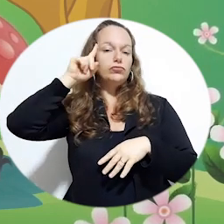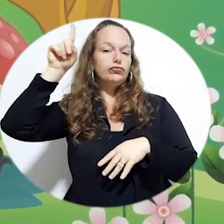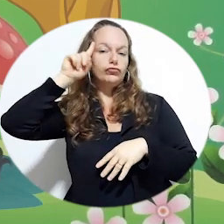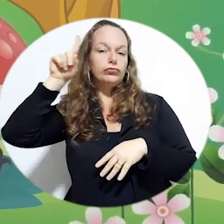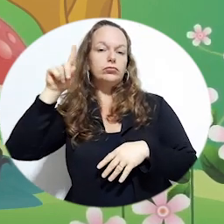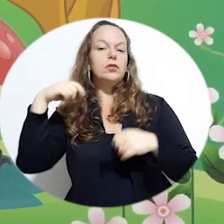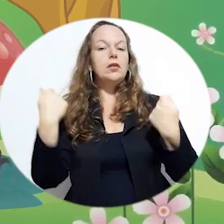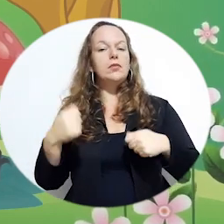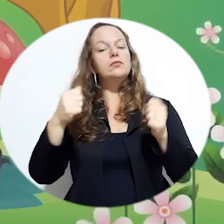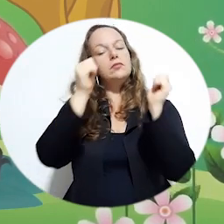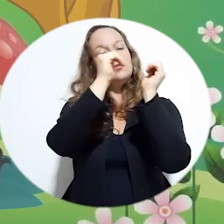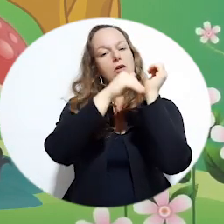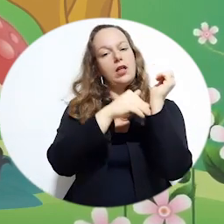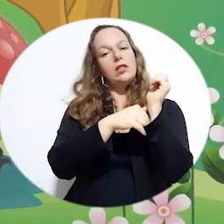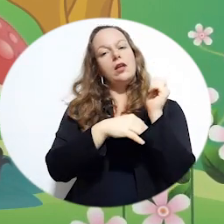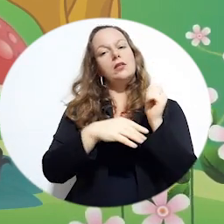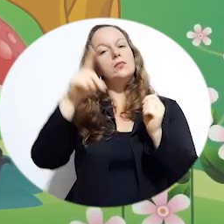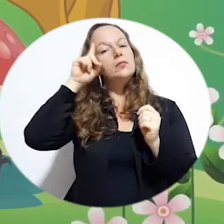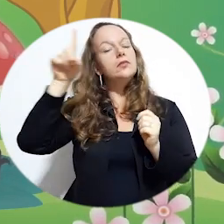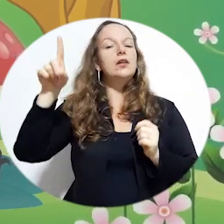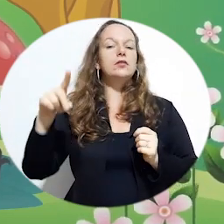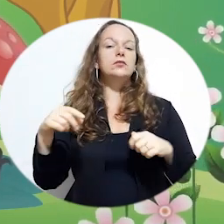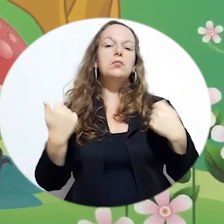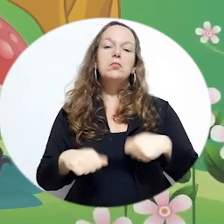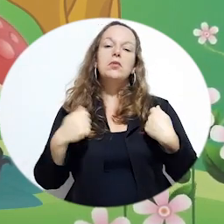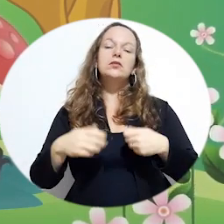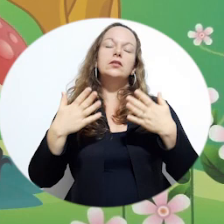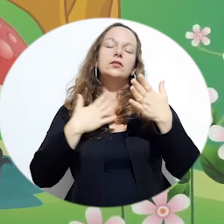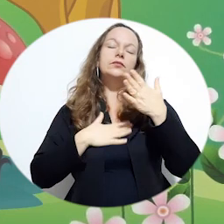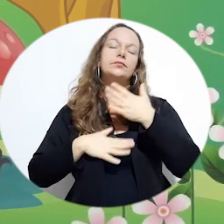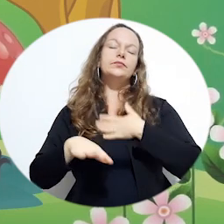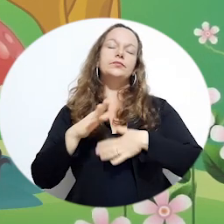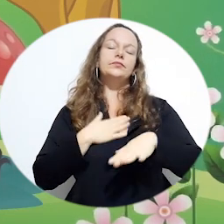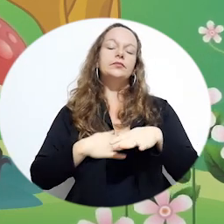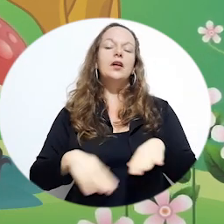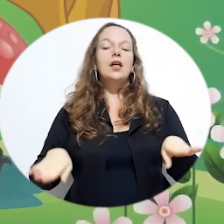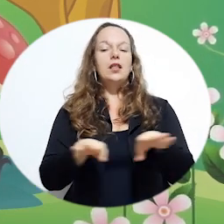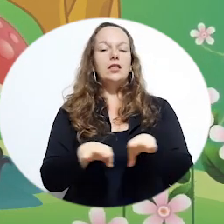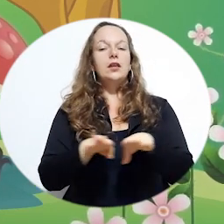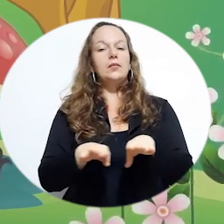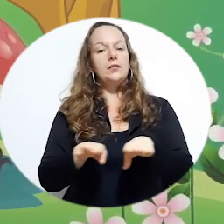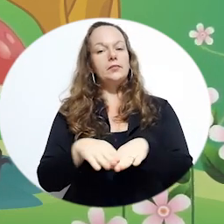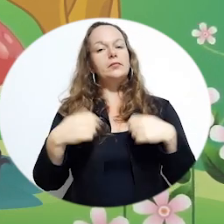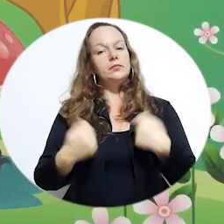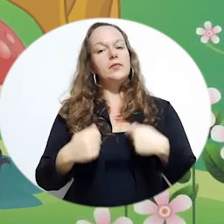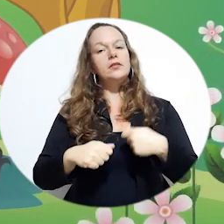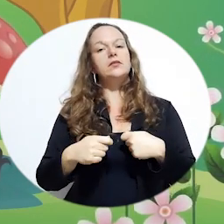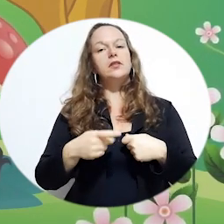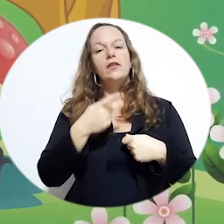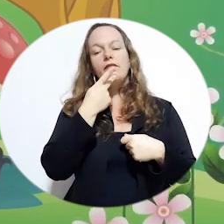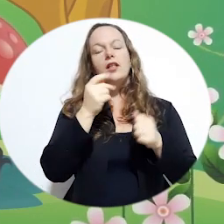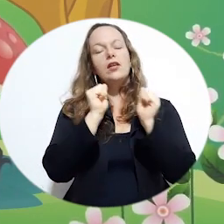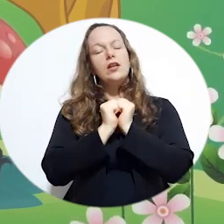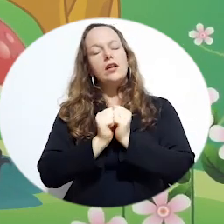gente precisa guardar para o Senhor. Nós precisamos descansar. E esse dia também é um dia que nós